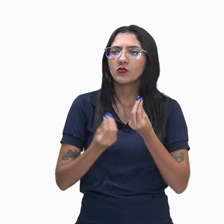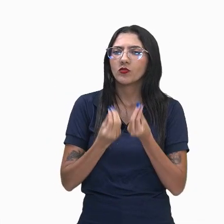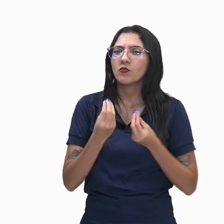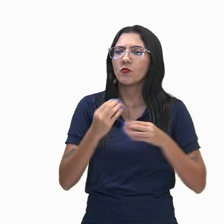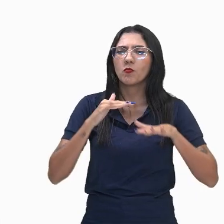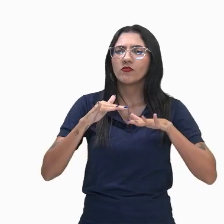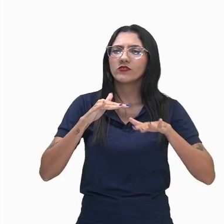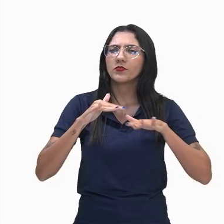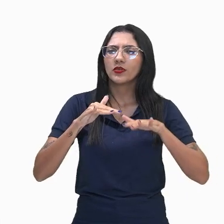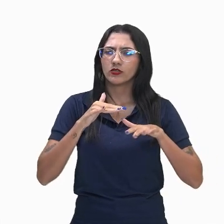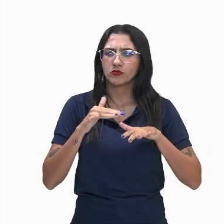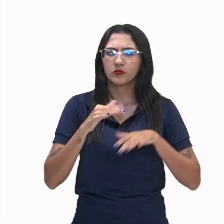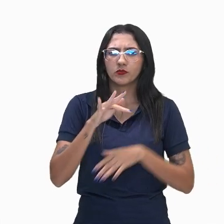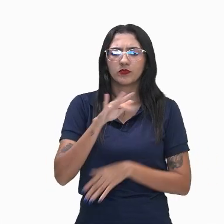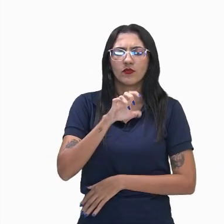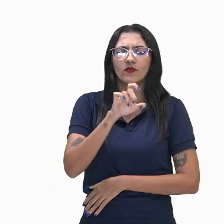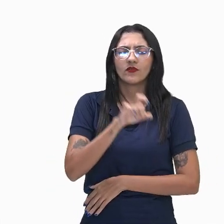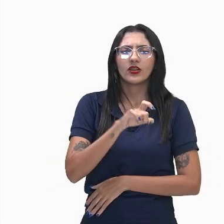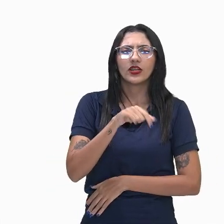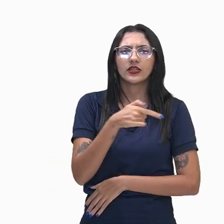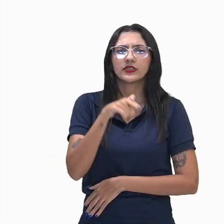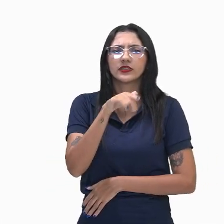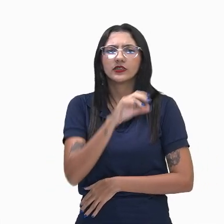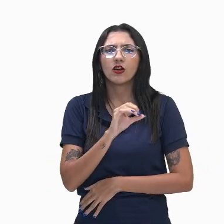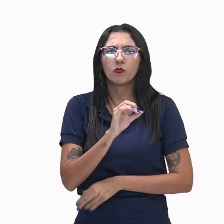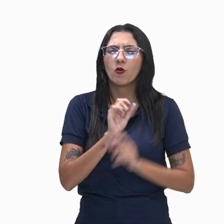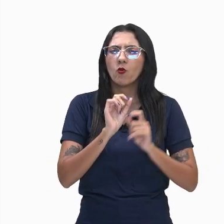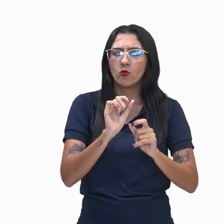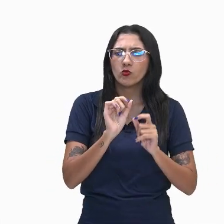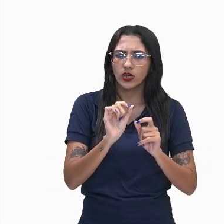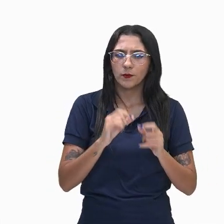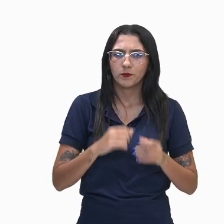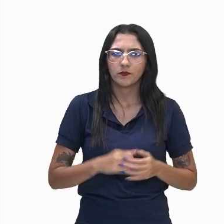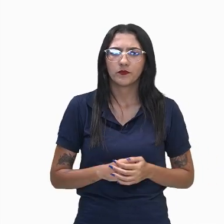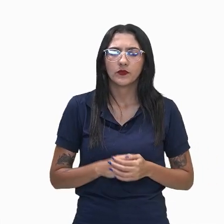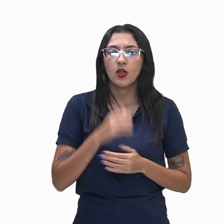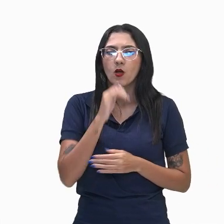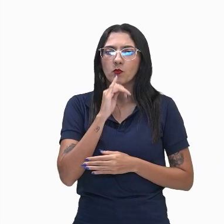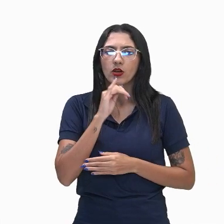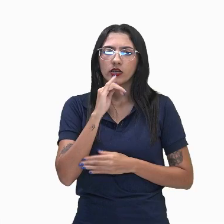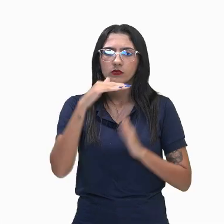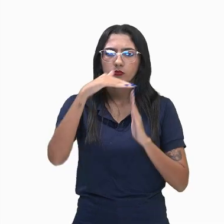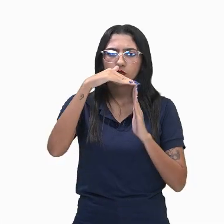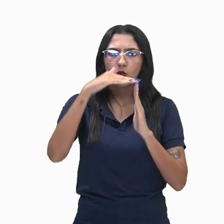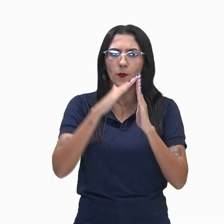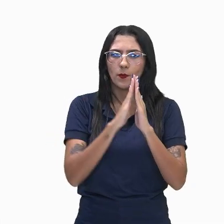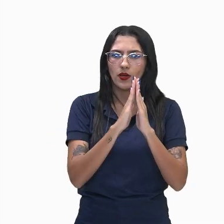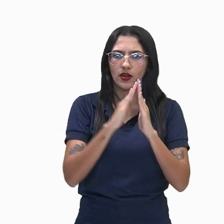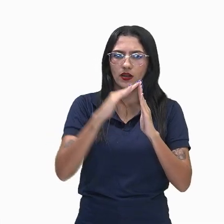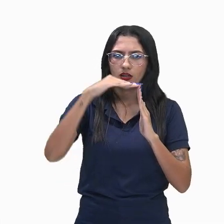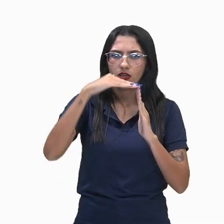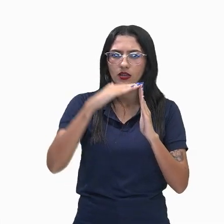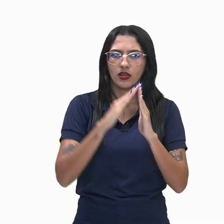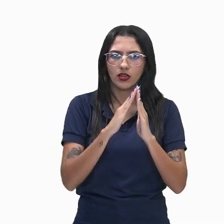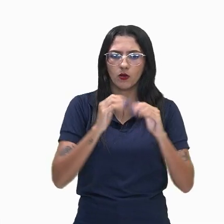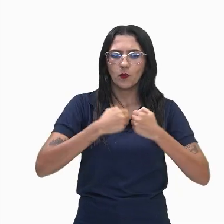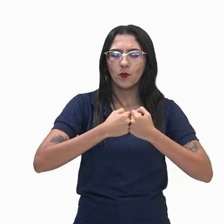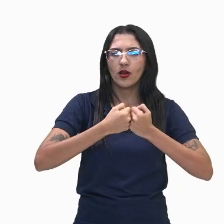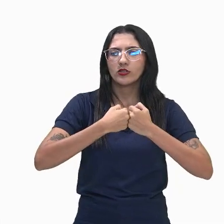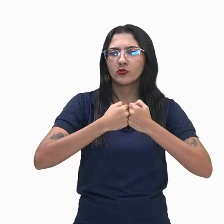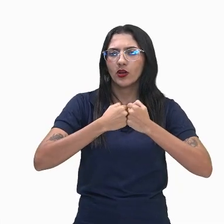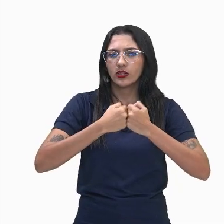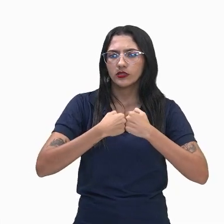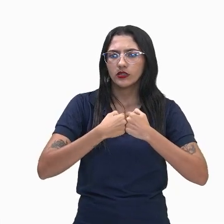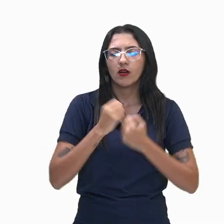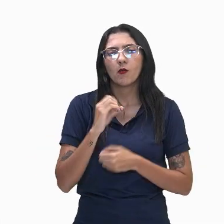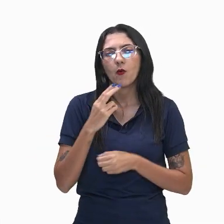de flexão, eu vou estar falando de dobrar uma articulação. Quando eu falo de extensão, eu vou